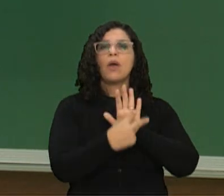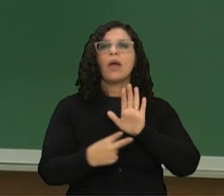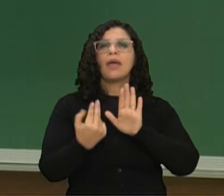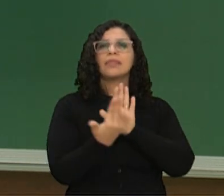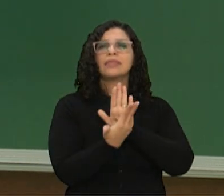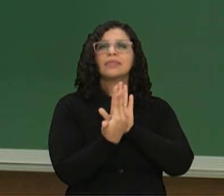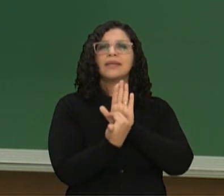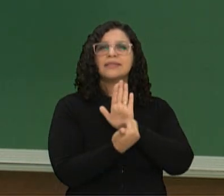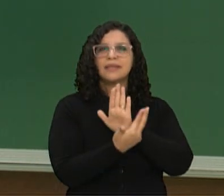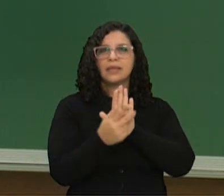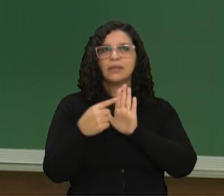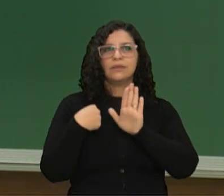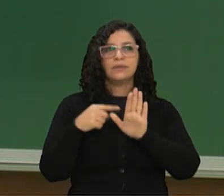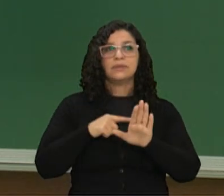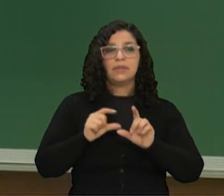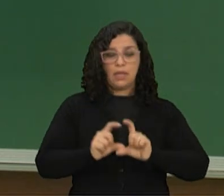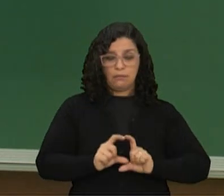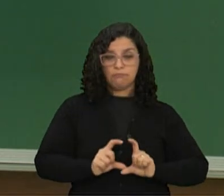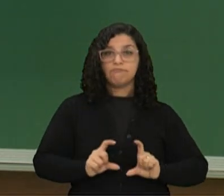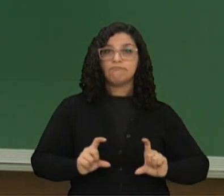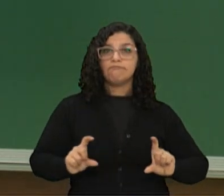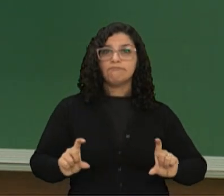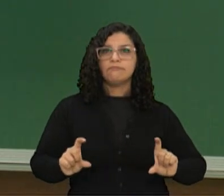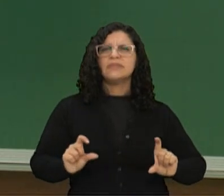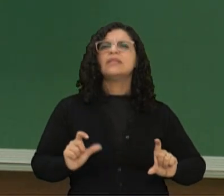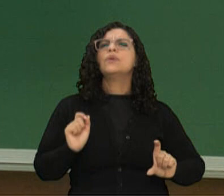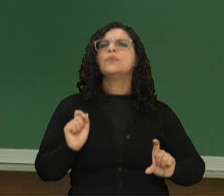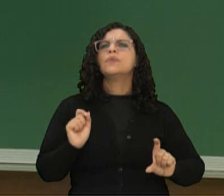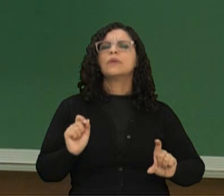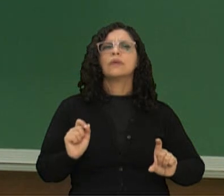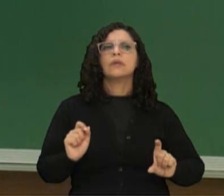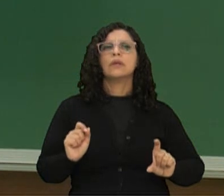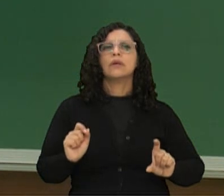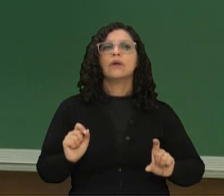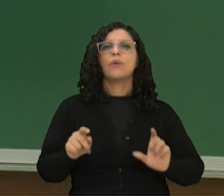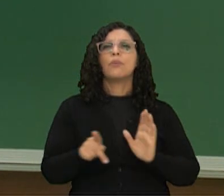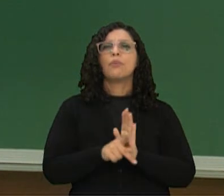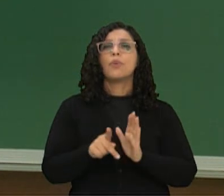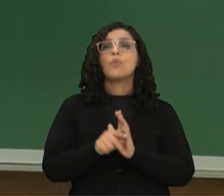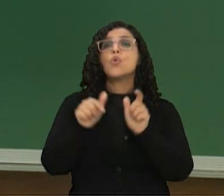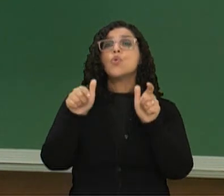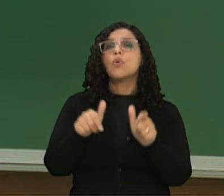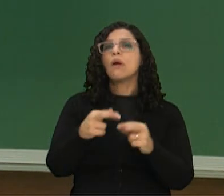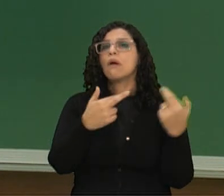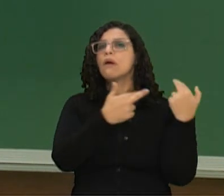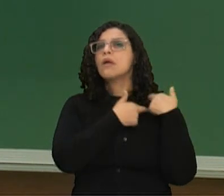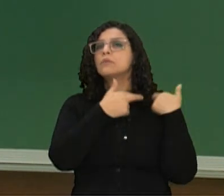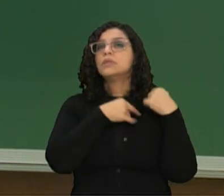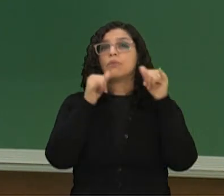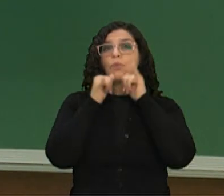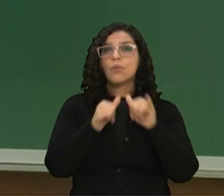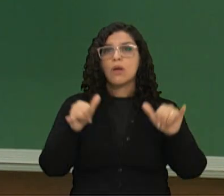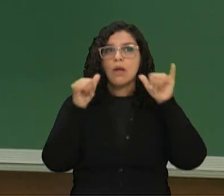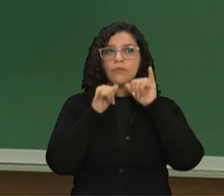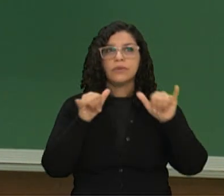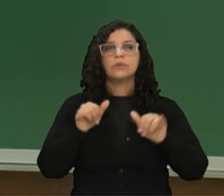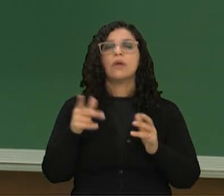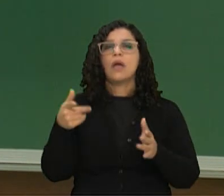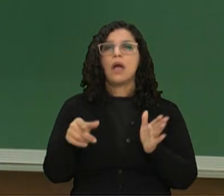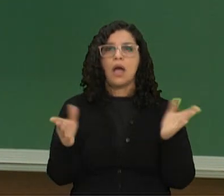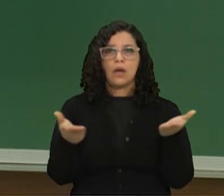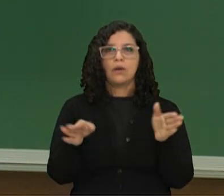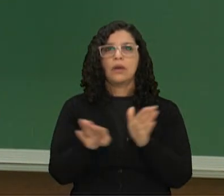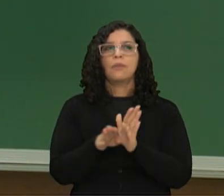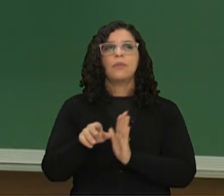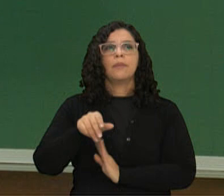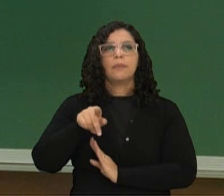imagens e aqui embaixo desse pôster, nós temos o órgão responsável pela emissão dele. No caso aqui,